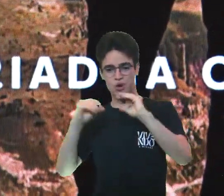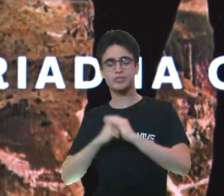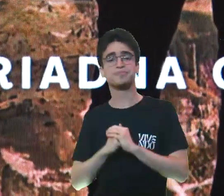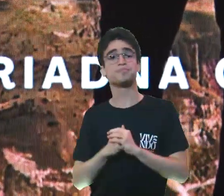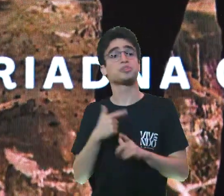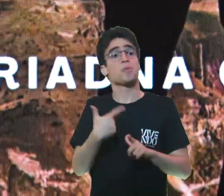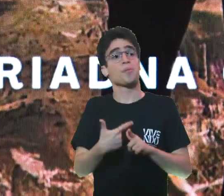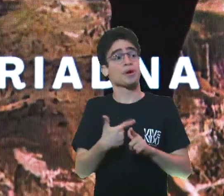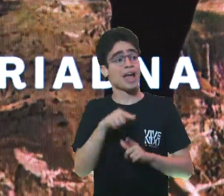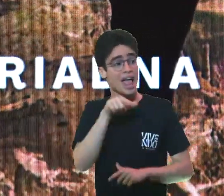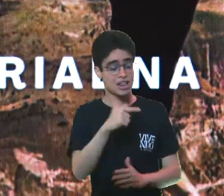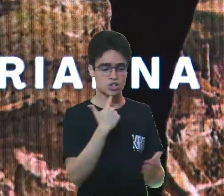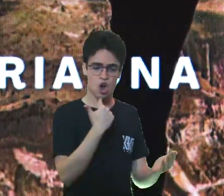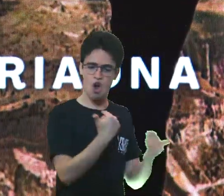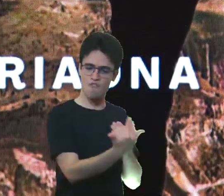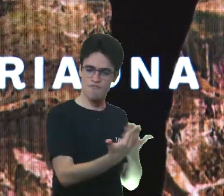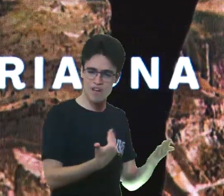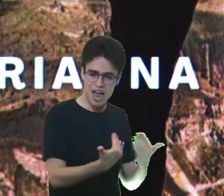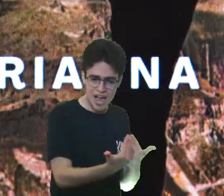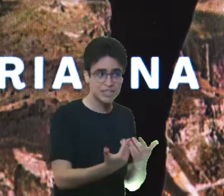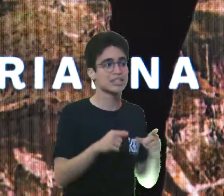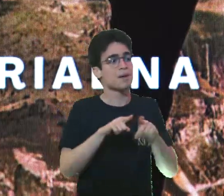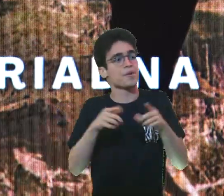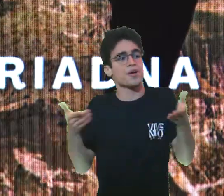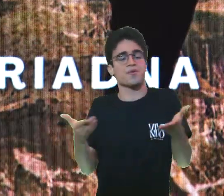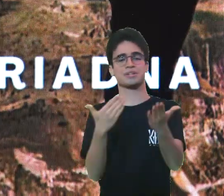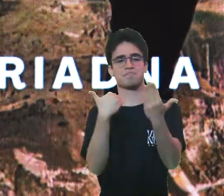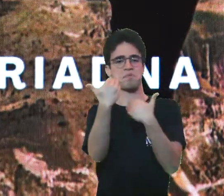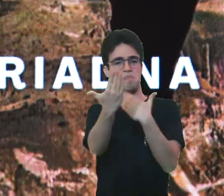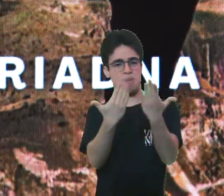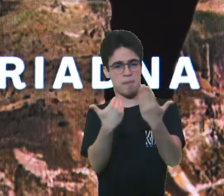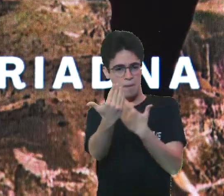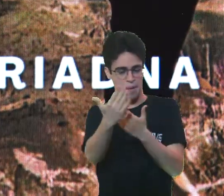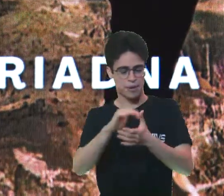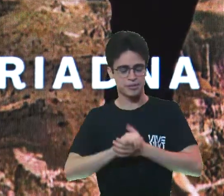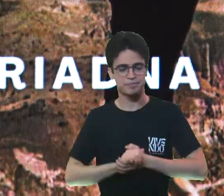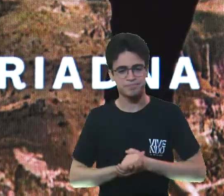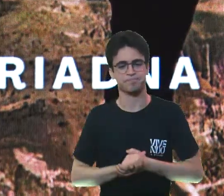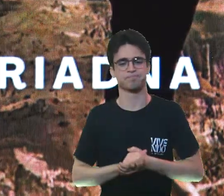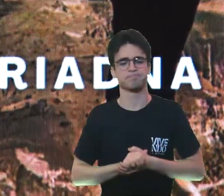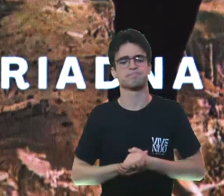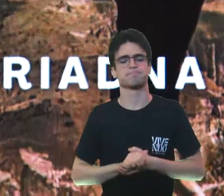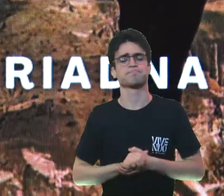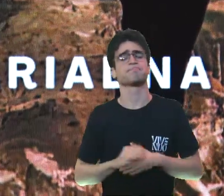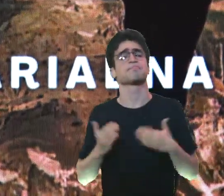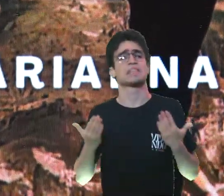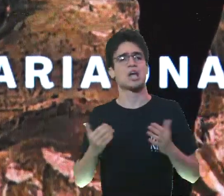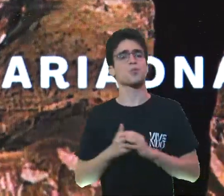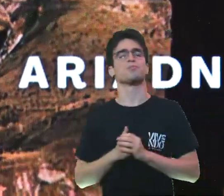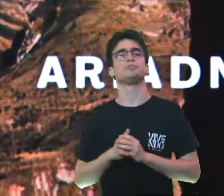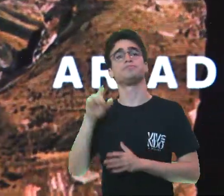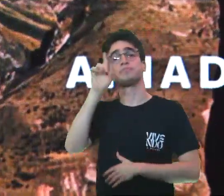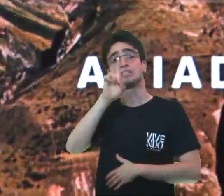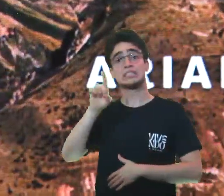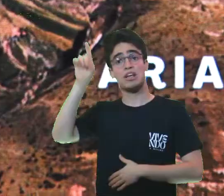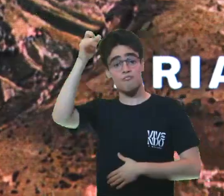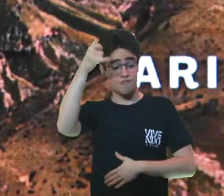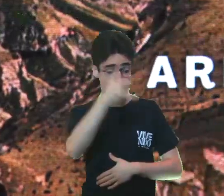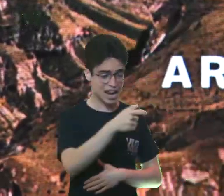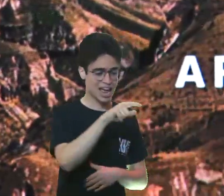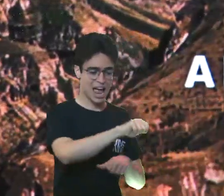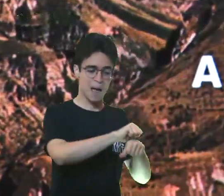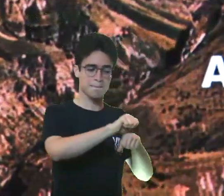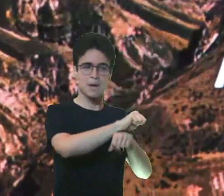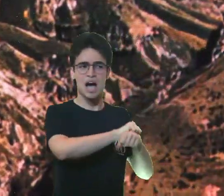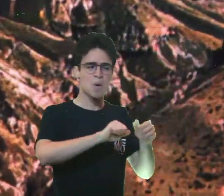essa conversa também é de Deus com o seu coração. A primeira coisa que Deus diz a Abraão